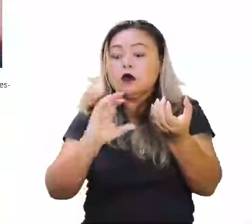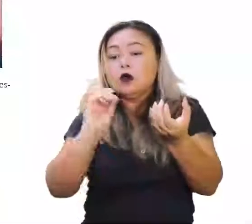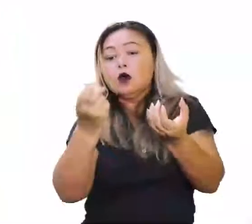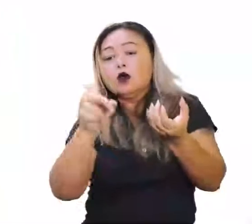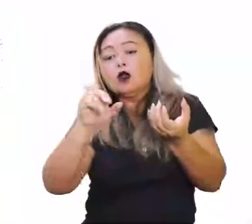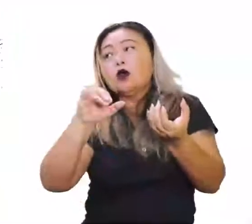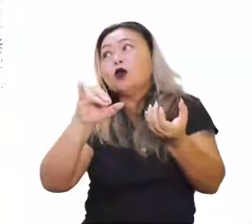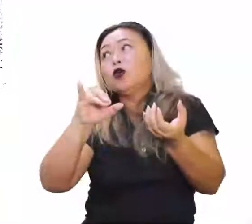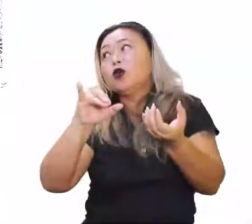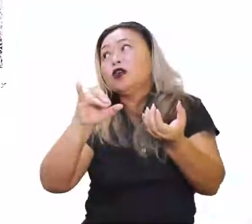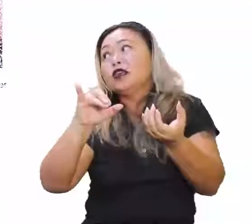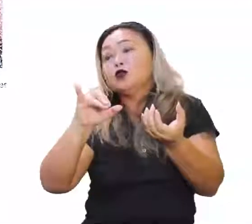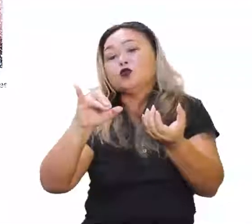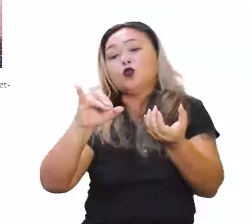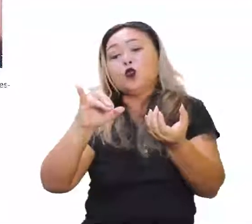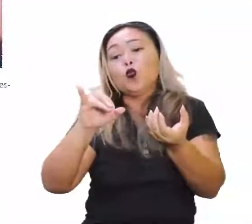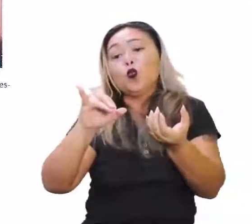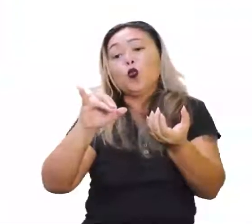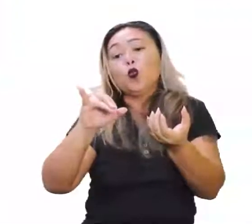churume,